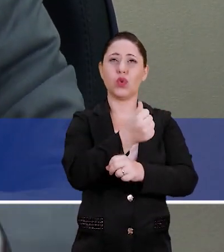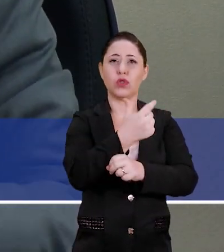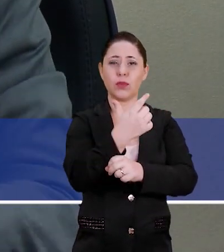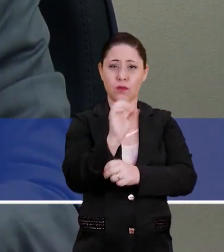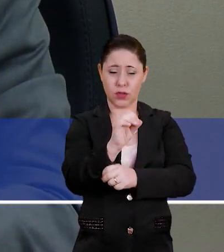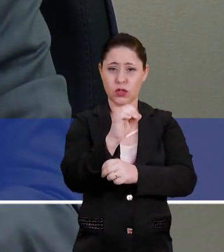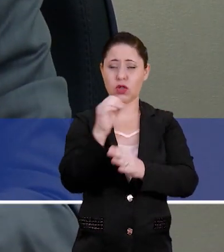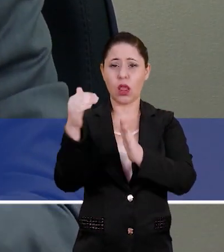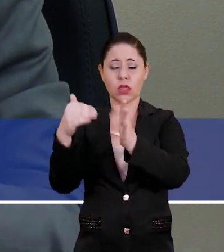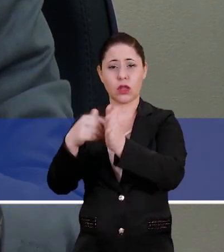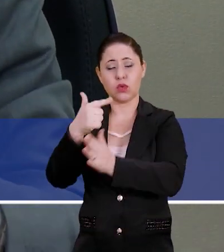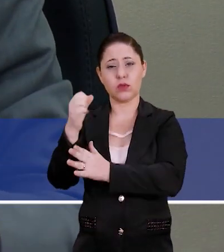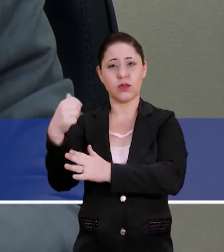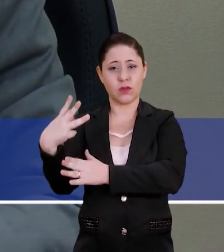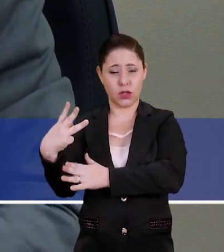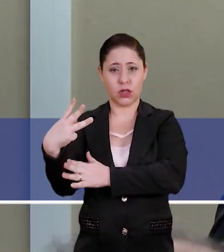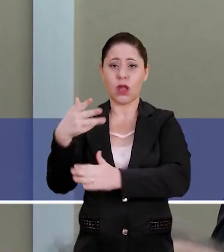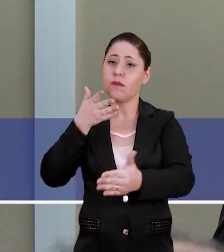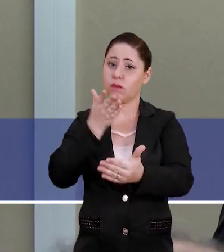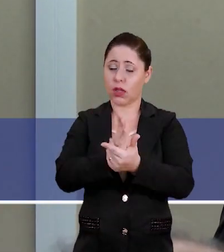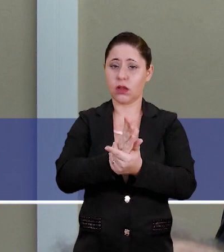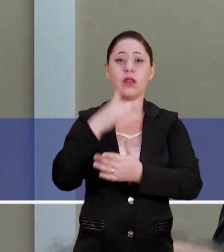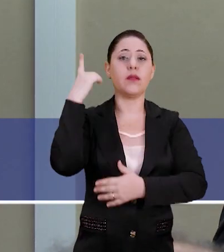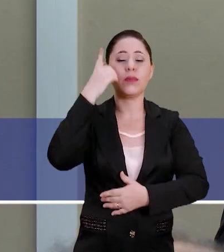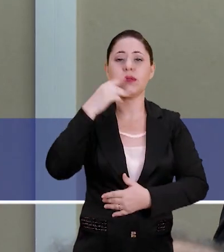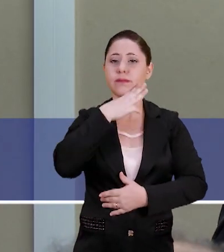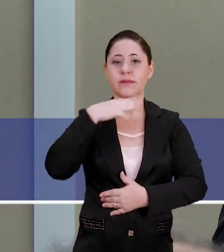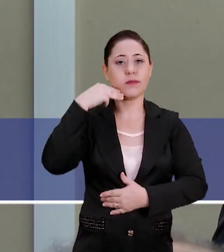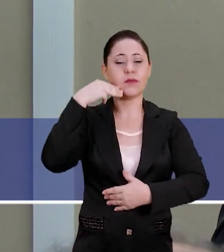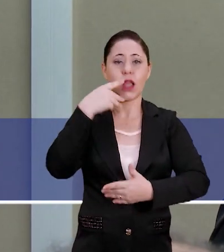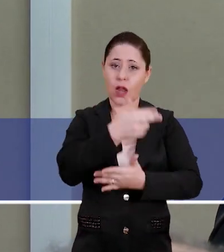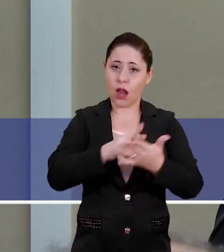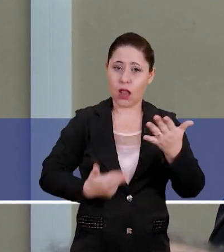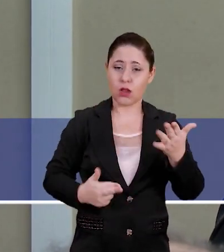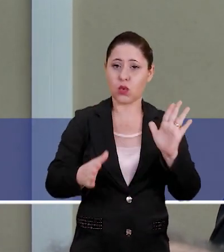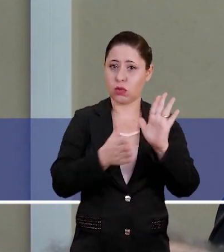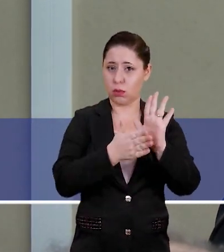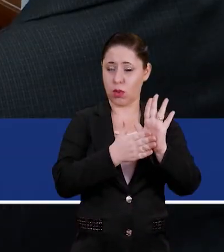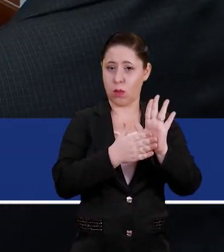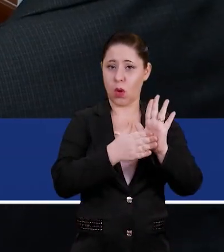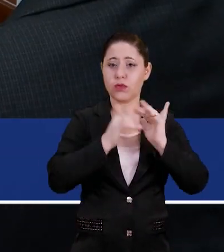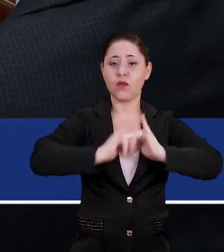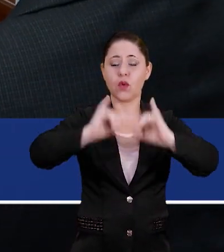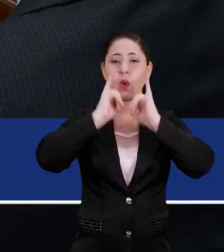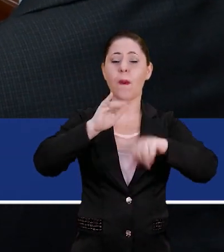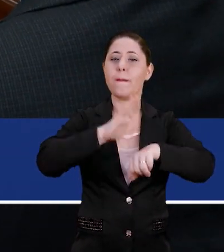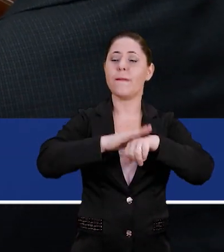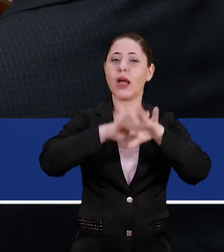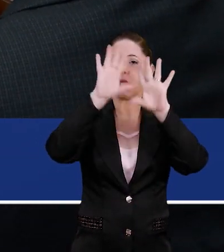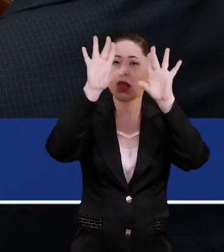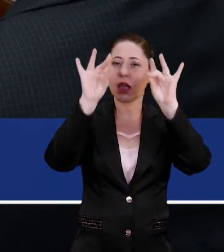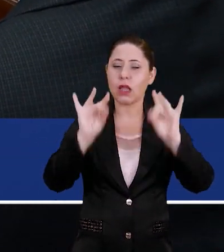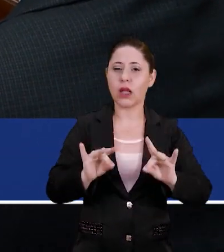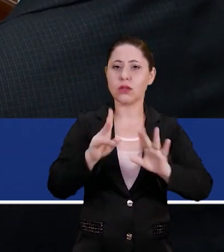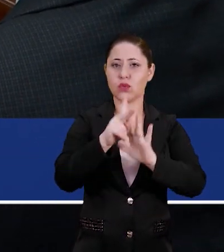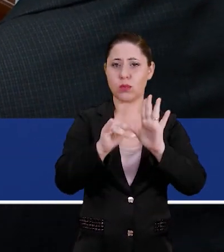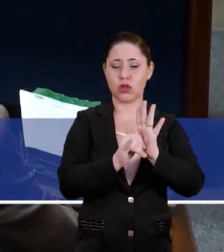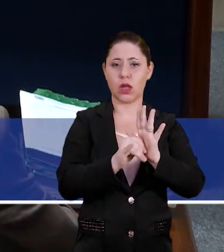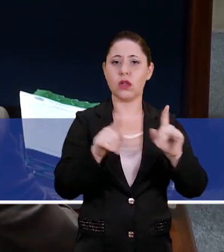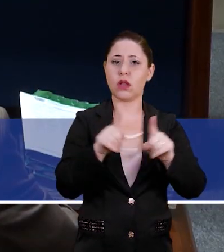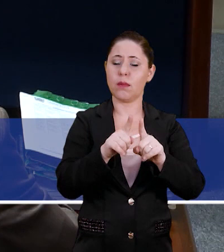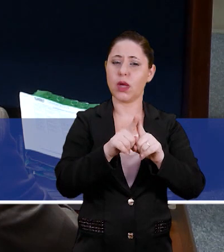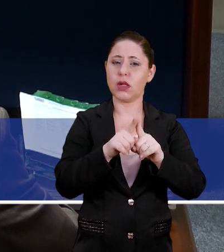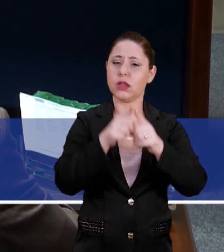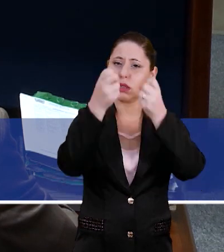a 2023 foi aprovado. O deputado Marçal Filho, relator da proposta, informou mais detalhes do projeto